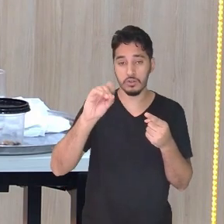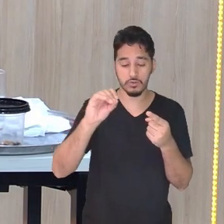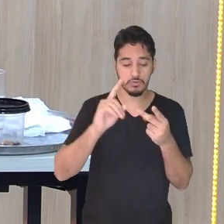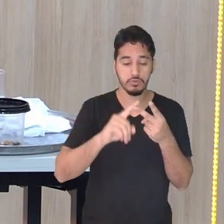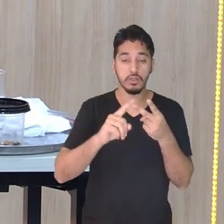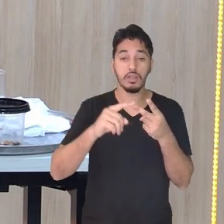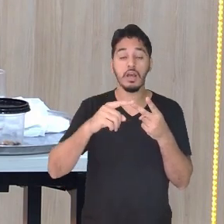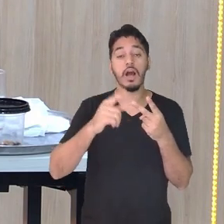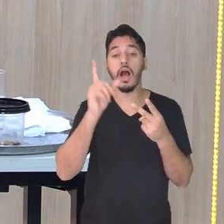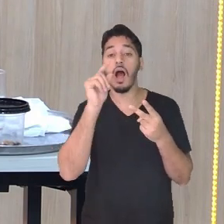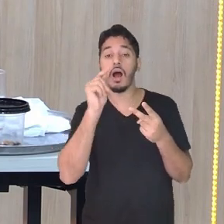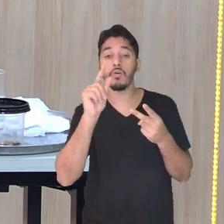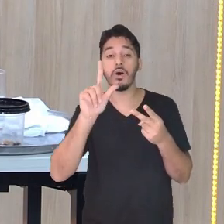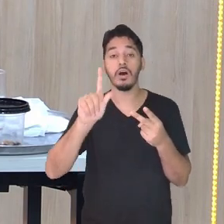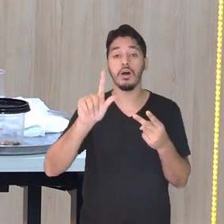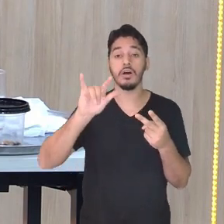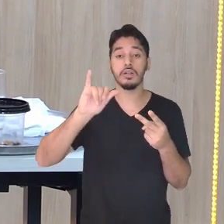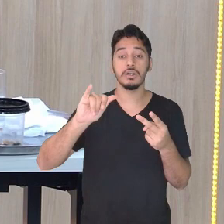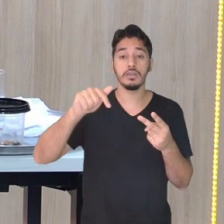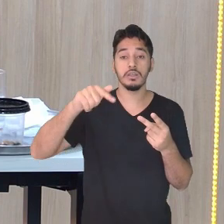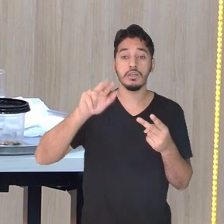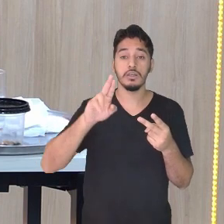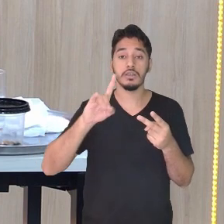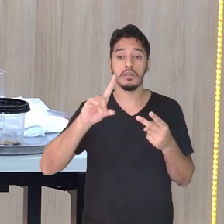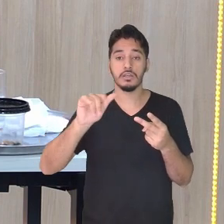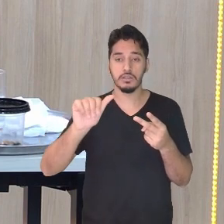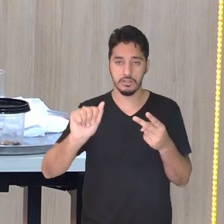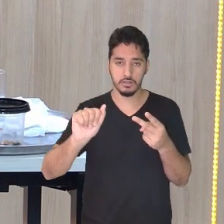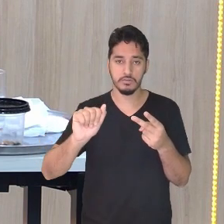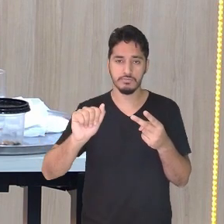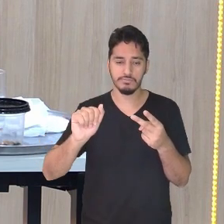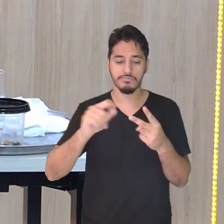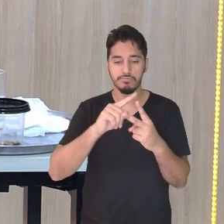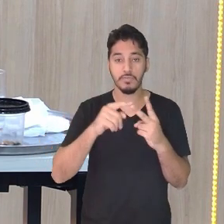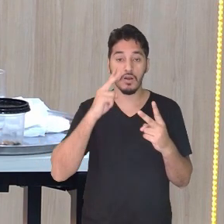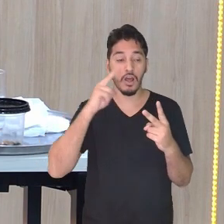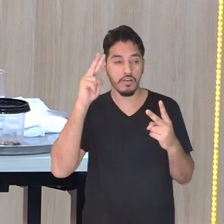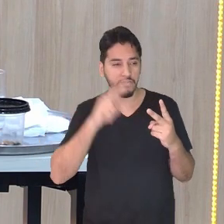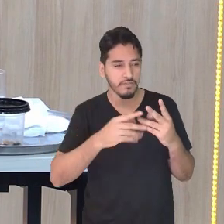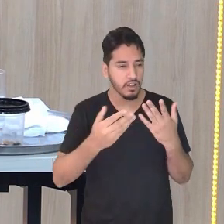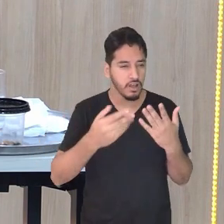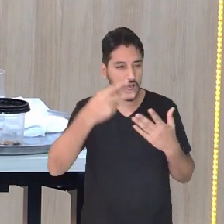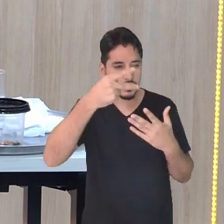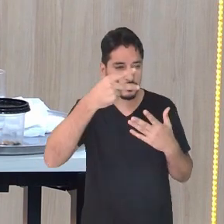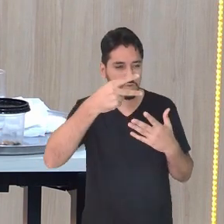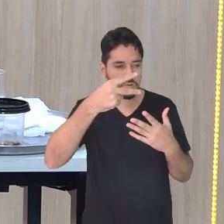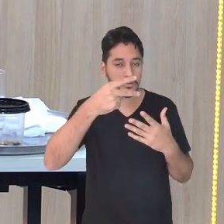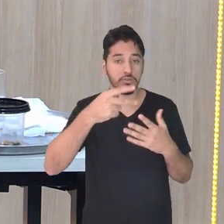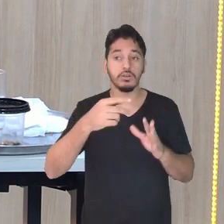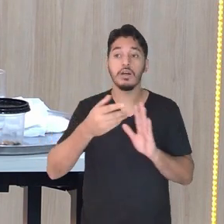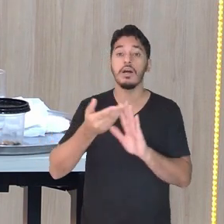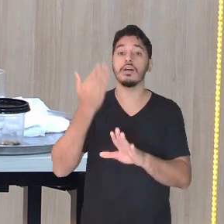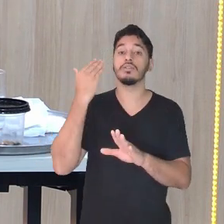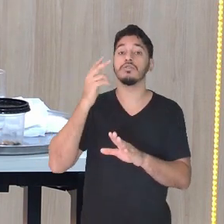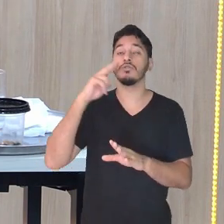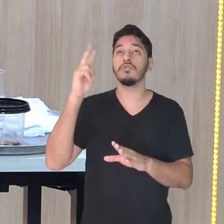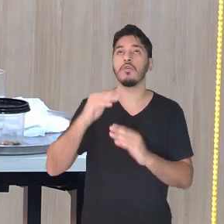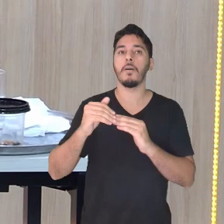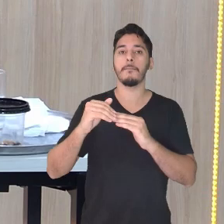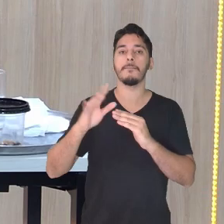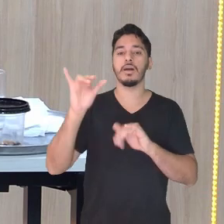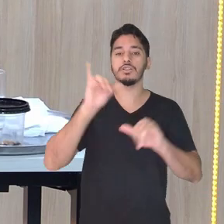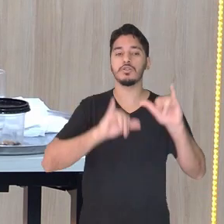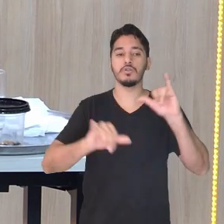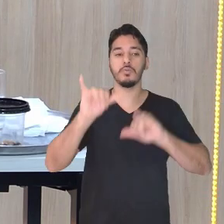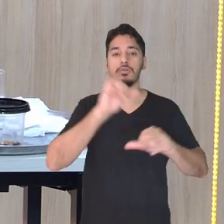da água líquida, né? E aí vocês conseguem ver. Então, nós vimos antes mais componentes e menos fases.